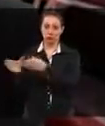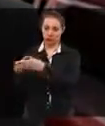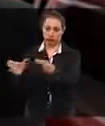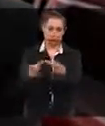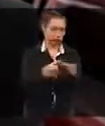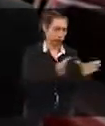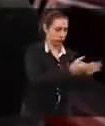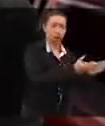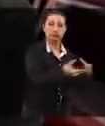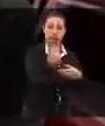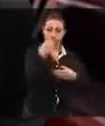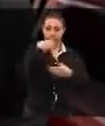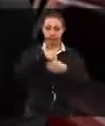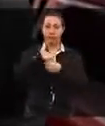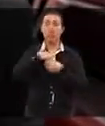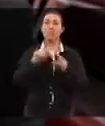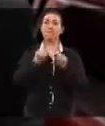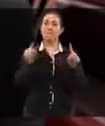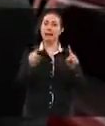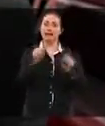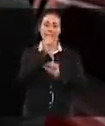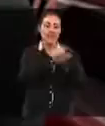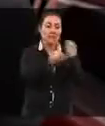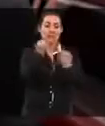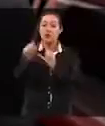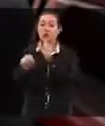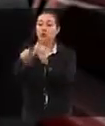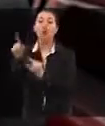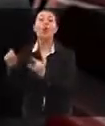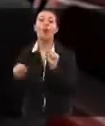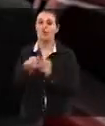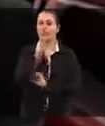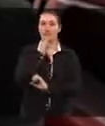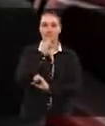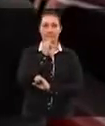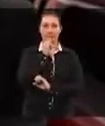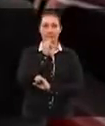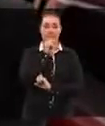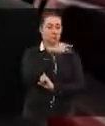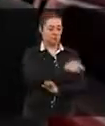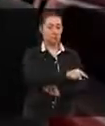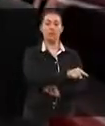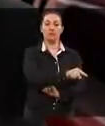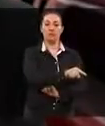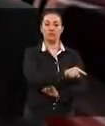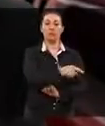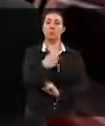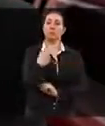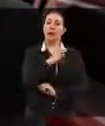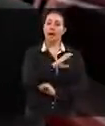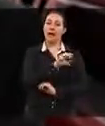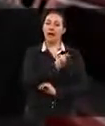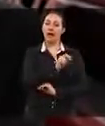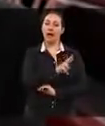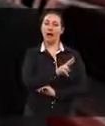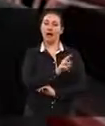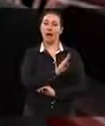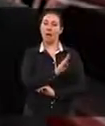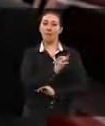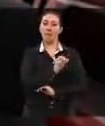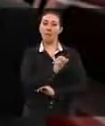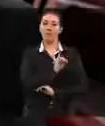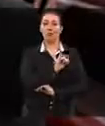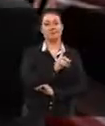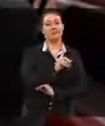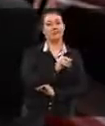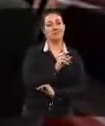de alimentos, tá? Mas a questão é a seguinte, a escolha que eu vou estar fazendo, por exemplo, nos carboidratos, nós precisamos de carboidratos,